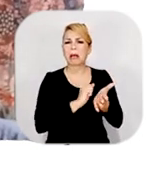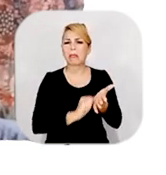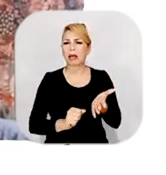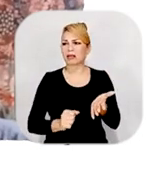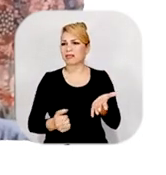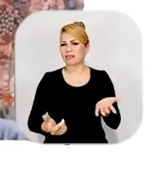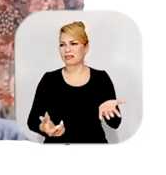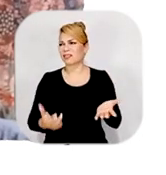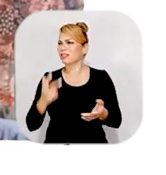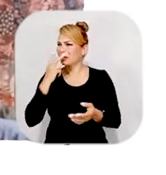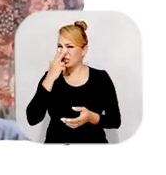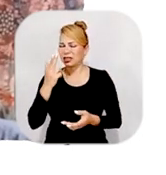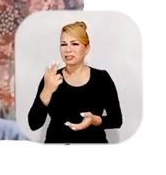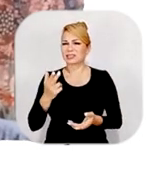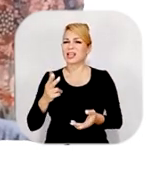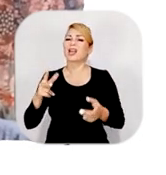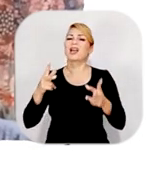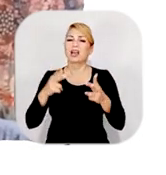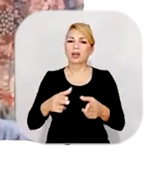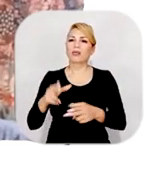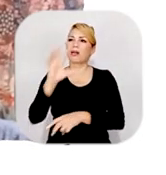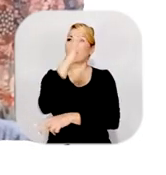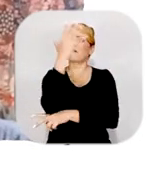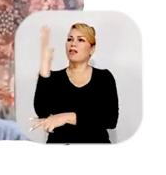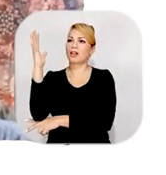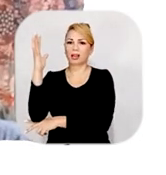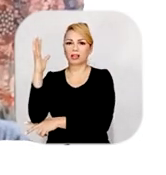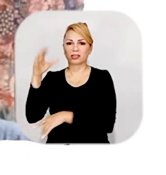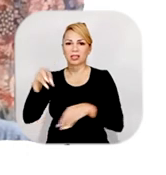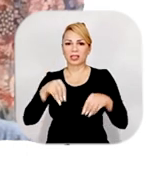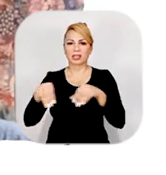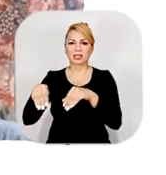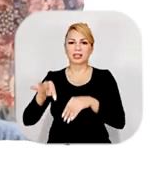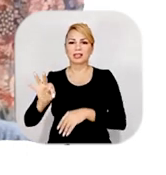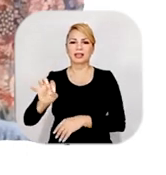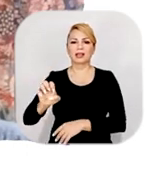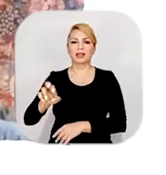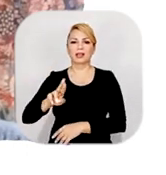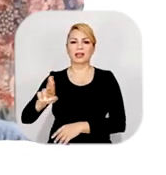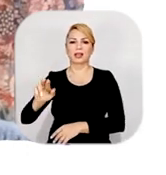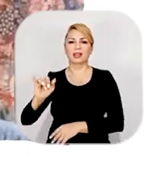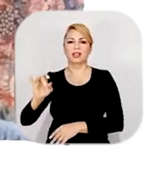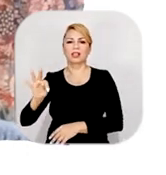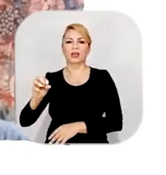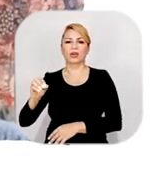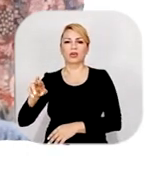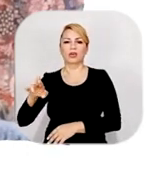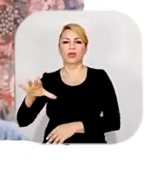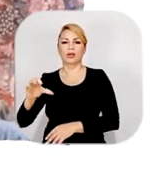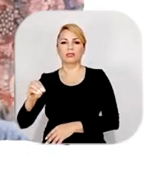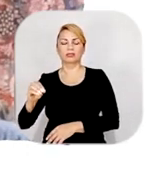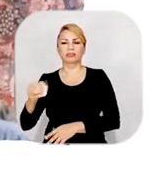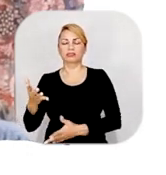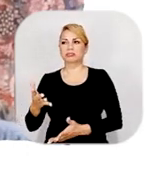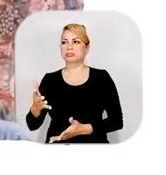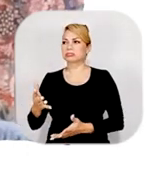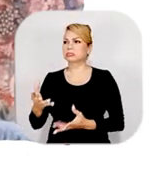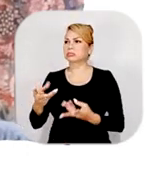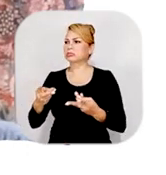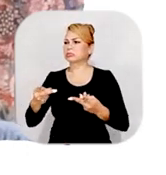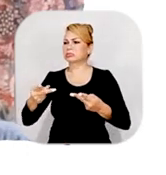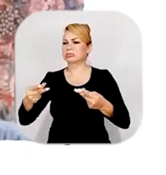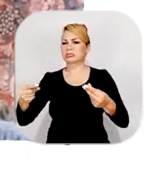floresta, como o território, né? Então, não fica mais nada. A gente vai